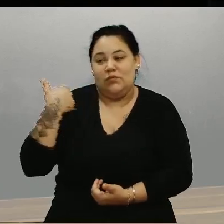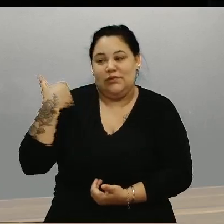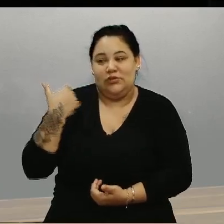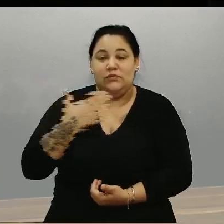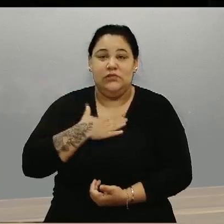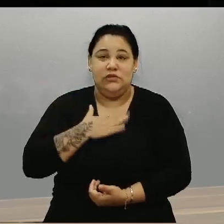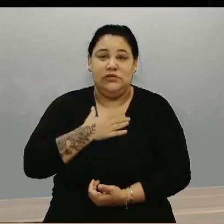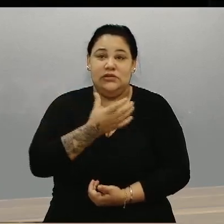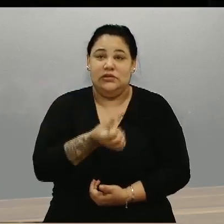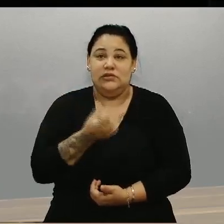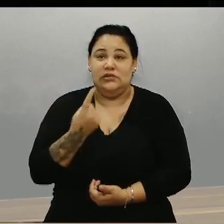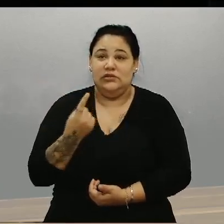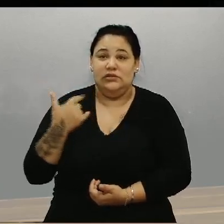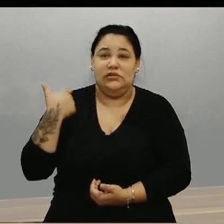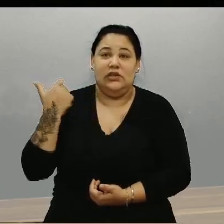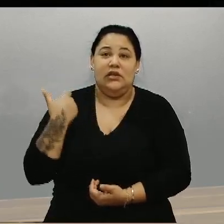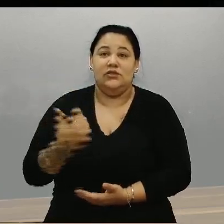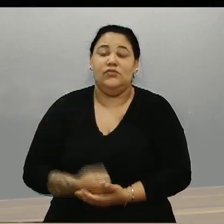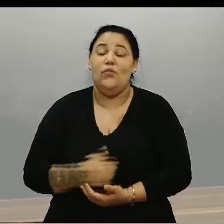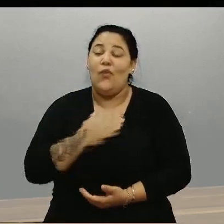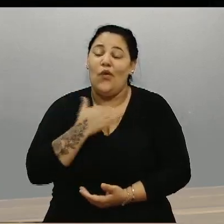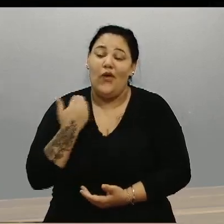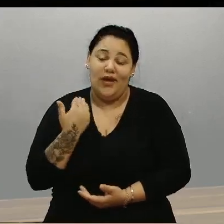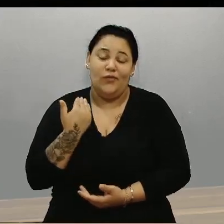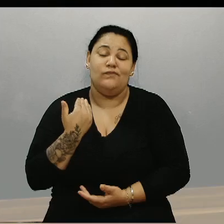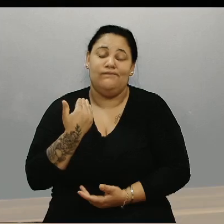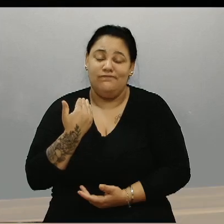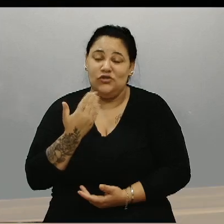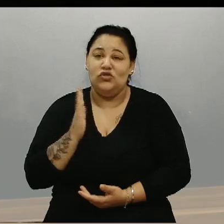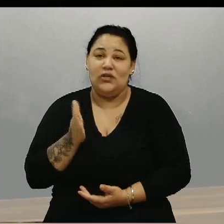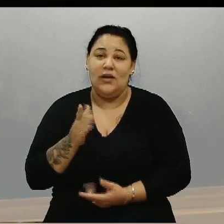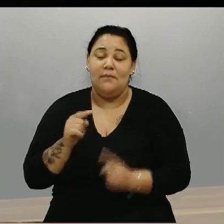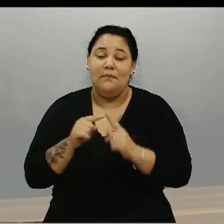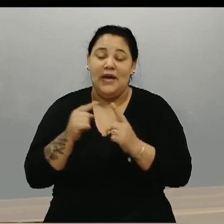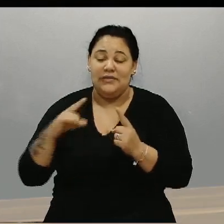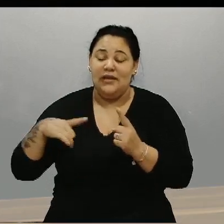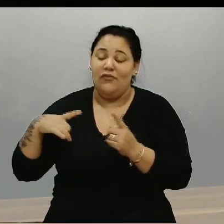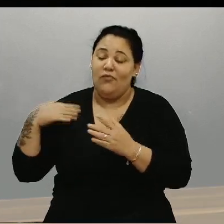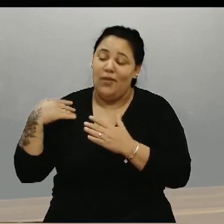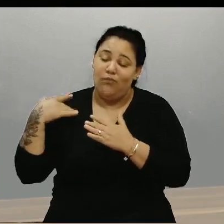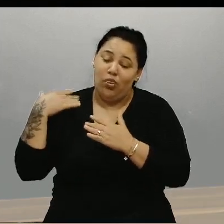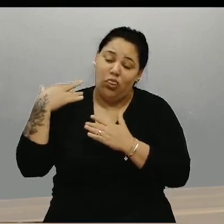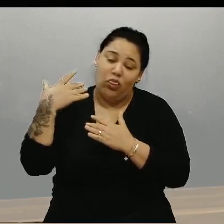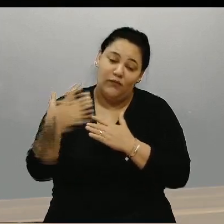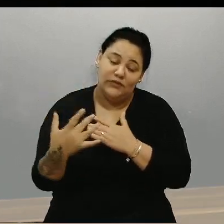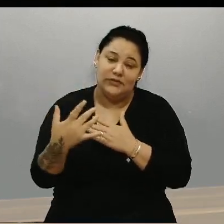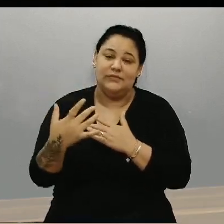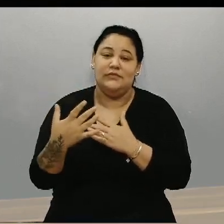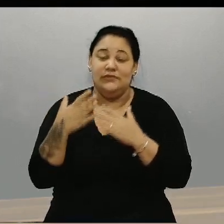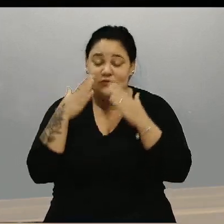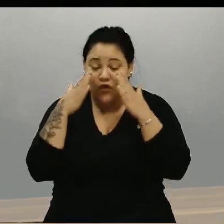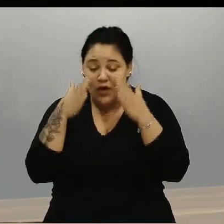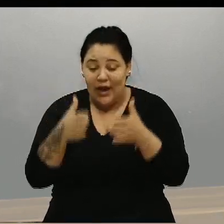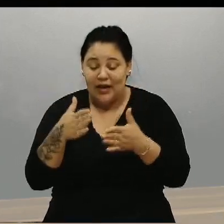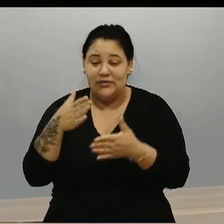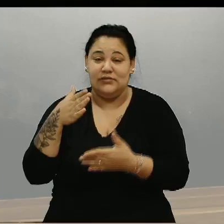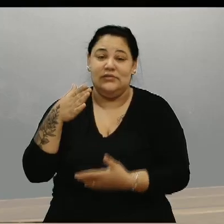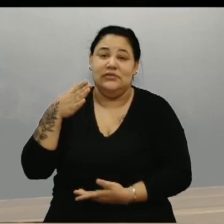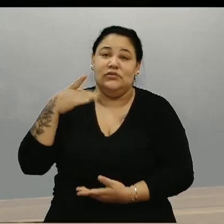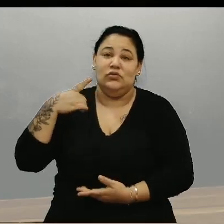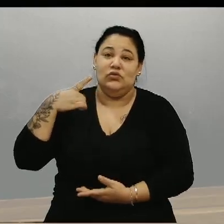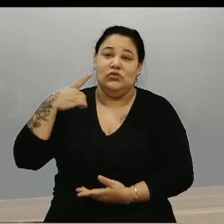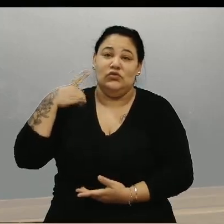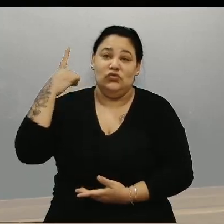anos, muito cedo nos deixou, mas que teve uma vida dedicada ao direito e à questão trabalhista.